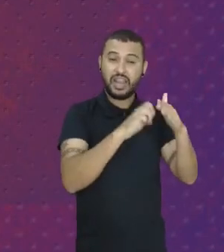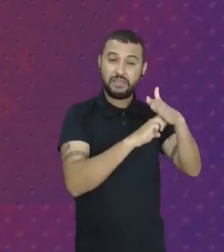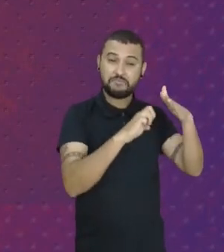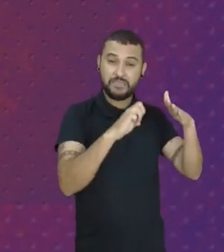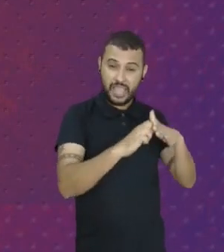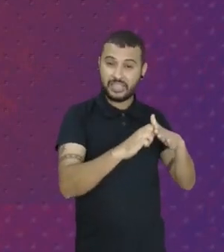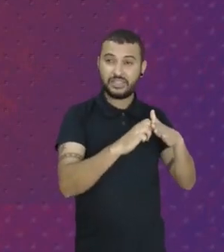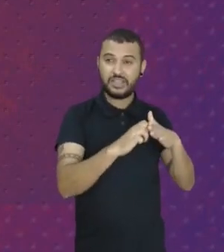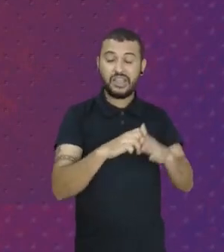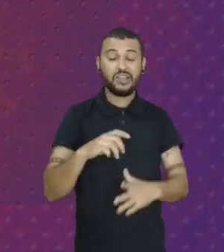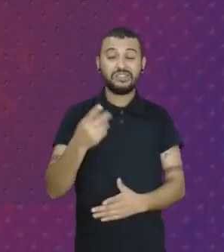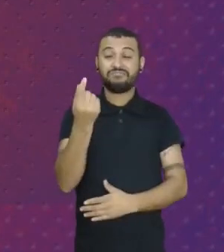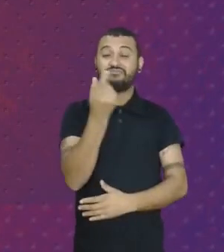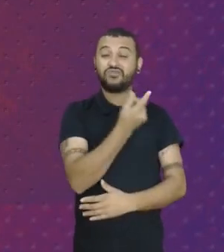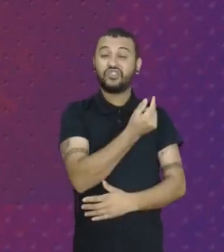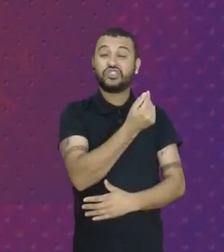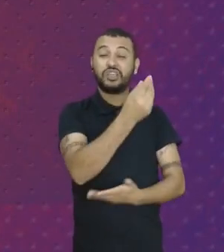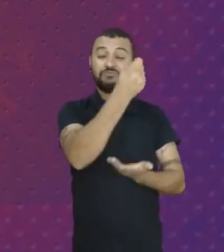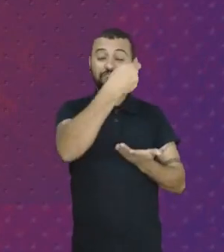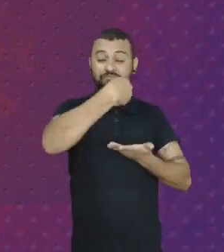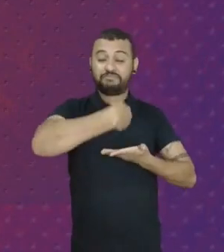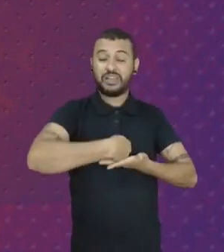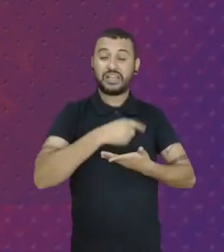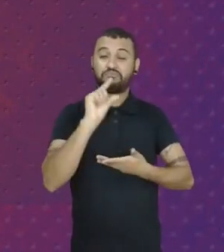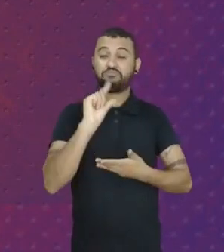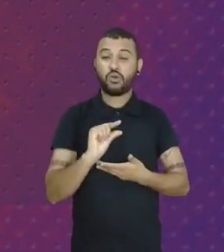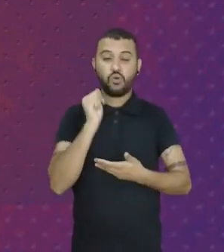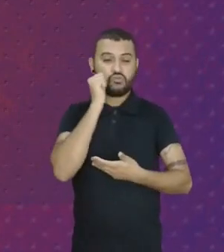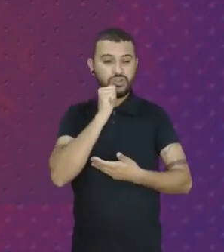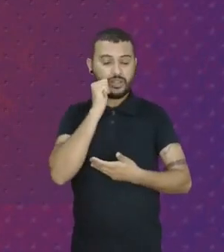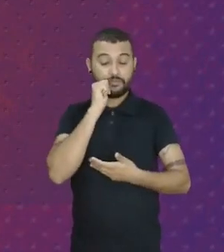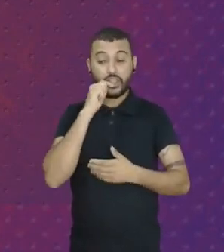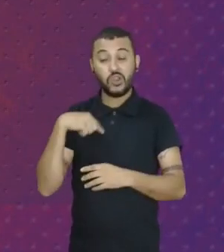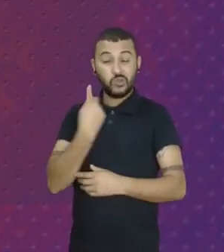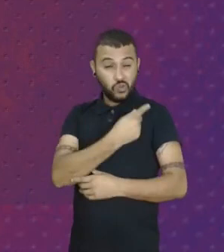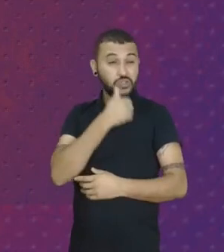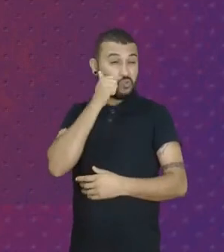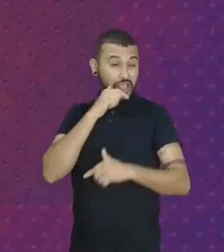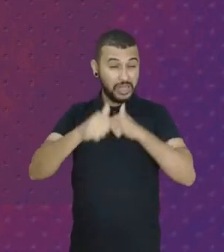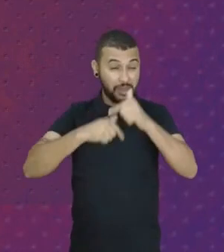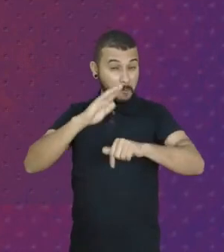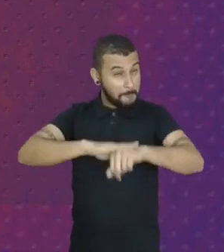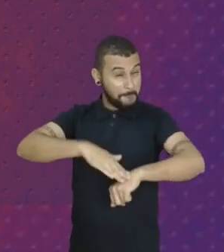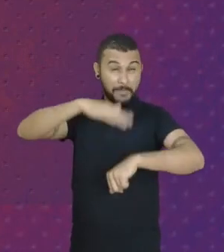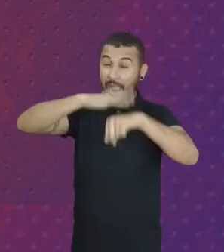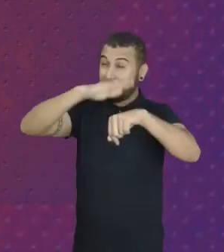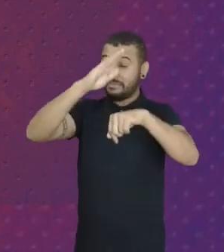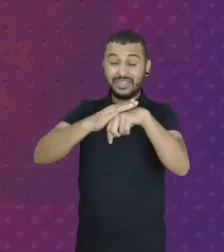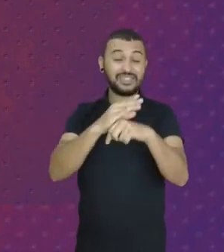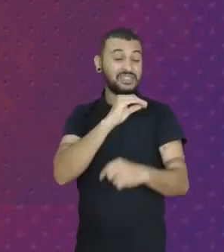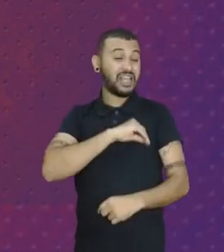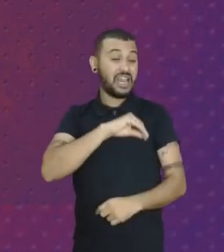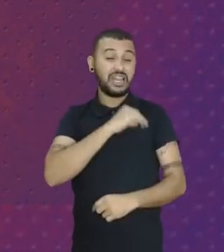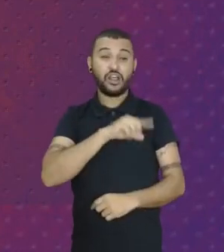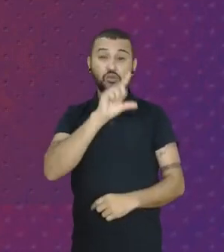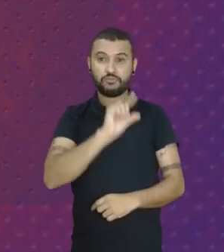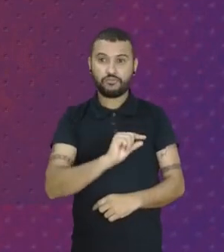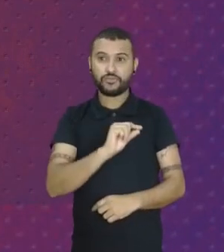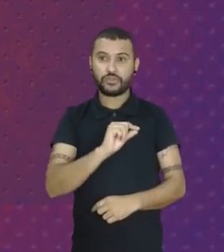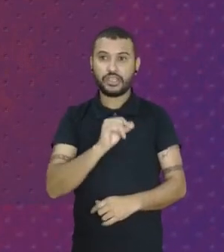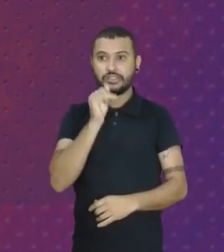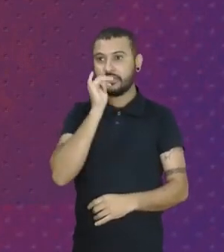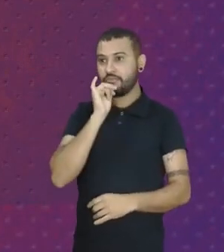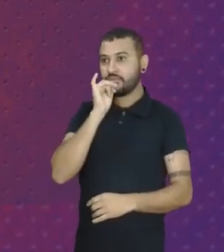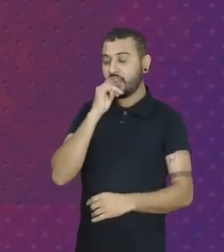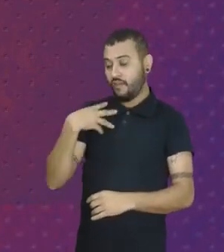pagam menos. Trabalhamos mais e ganhamos menos. Se bem que os filhos, como não são só